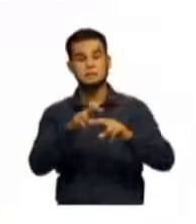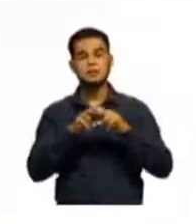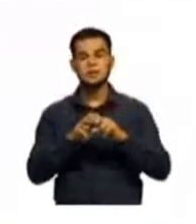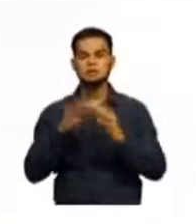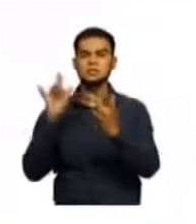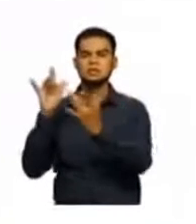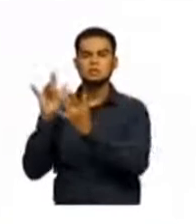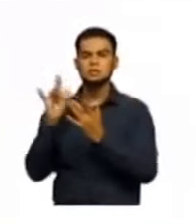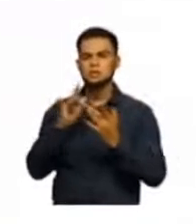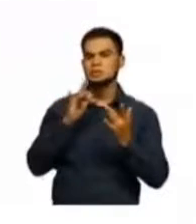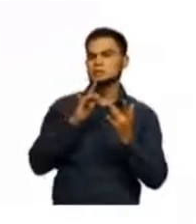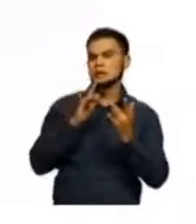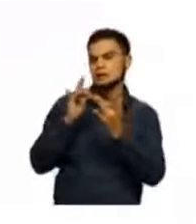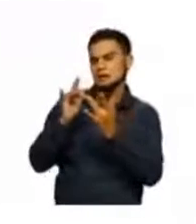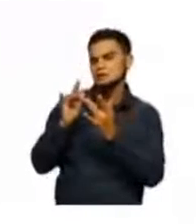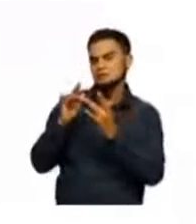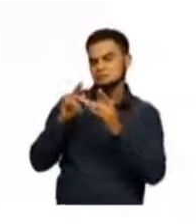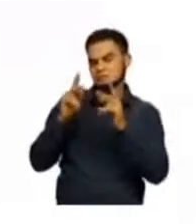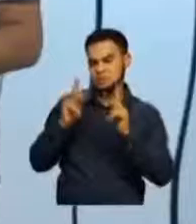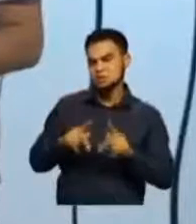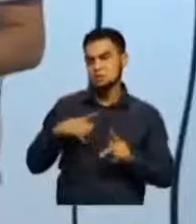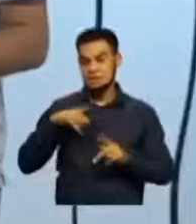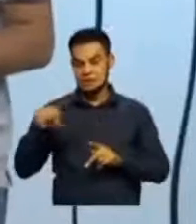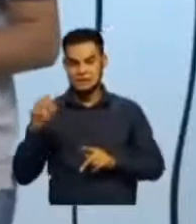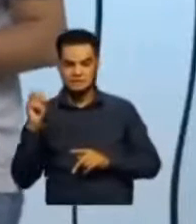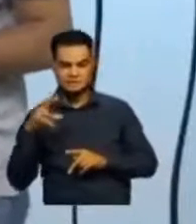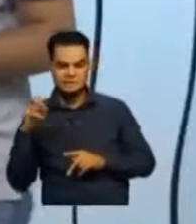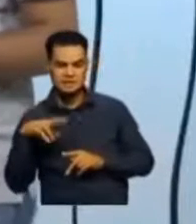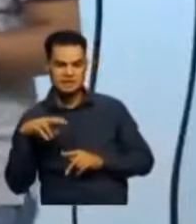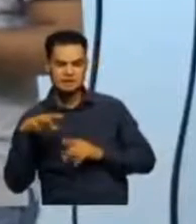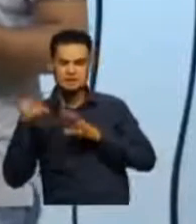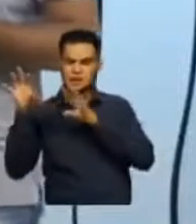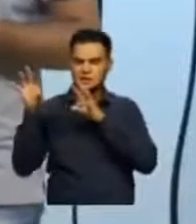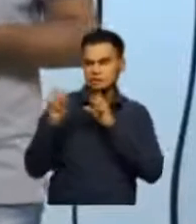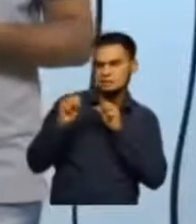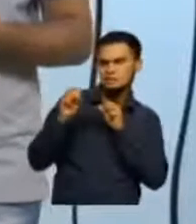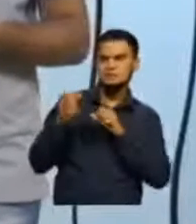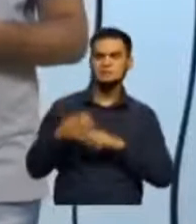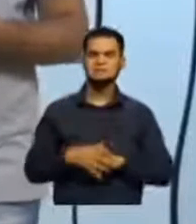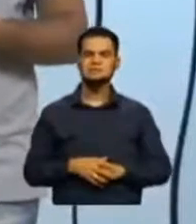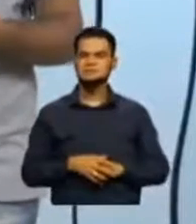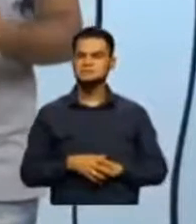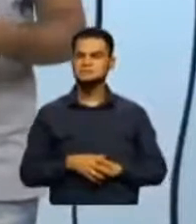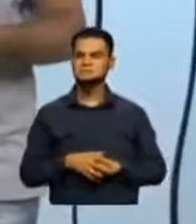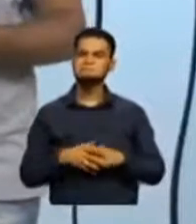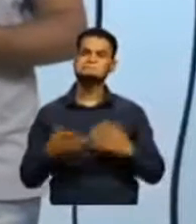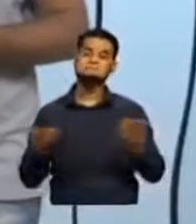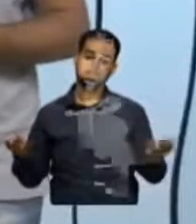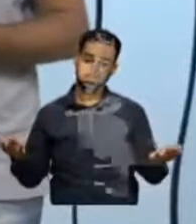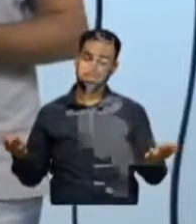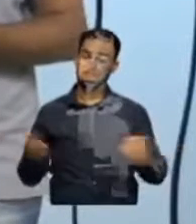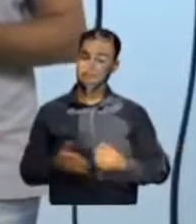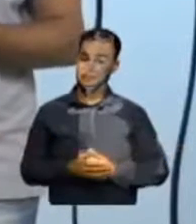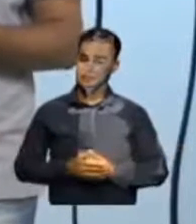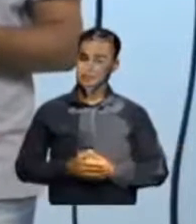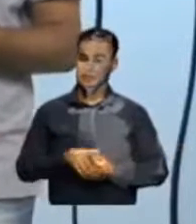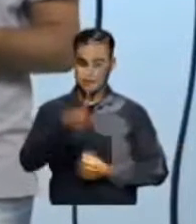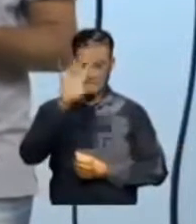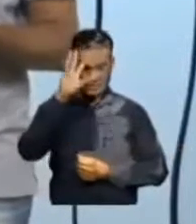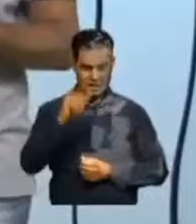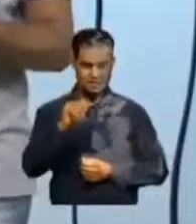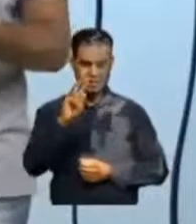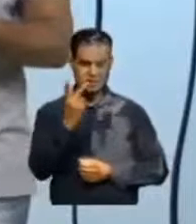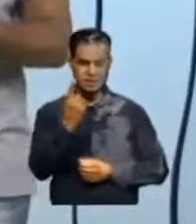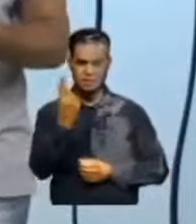fluidos de indivíduos sadios e portadores do vírus. Então, aqui é um mito. Quem acha que o H1N1 ele é